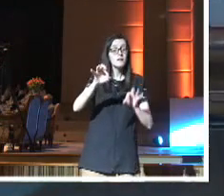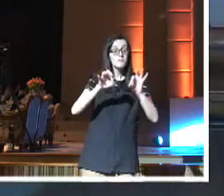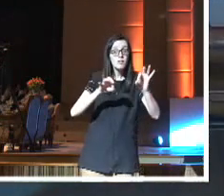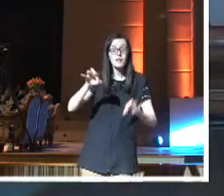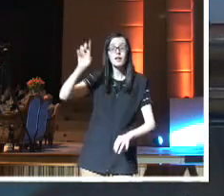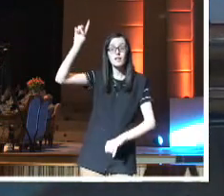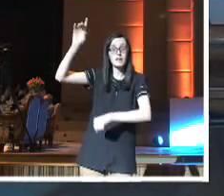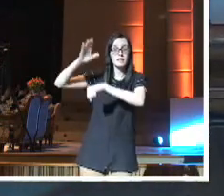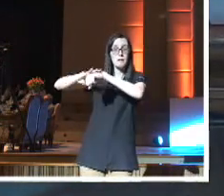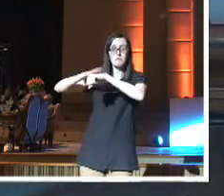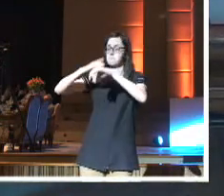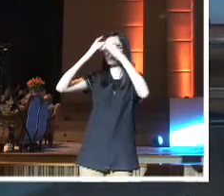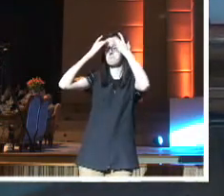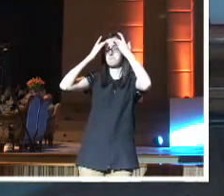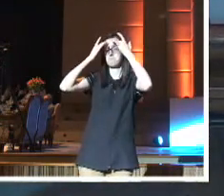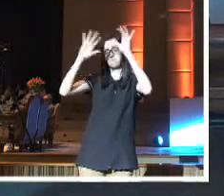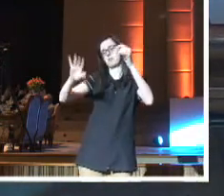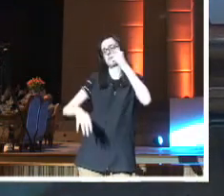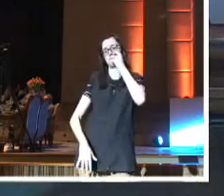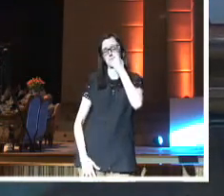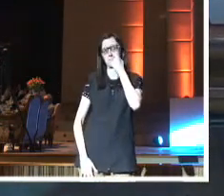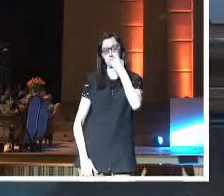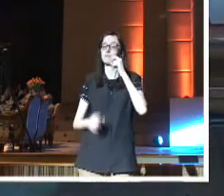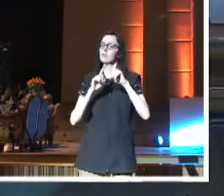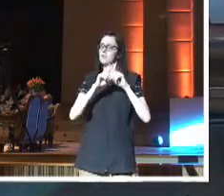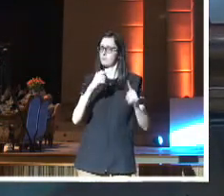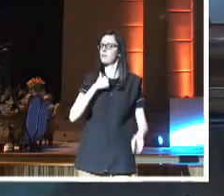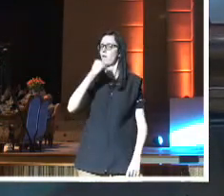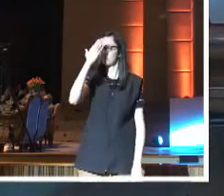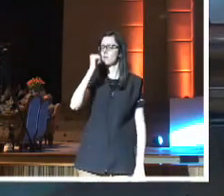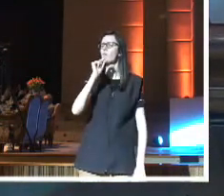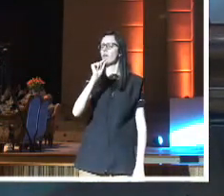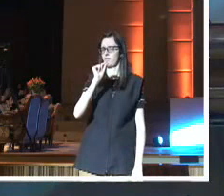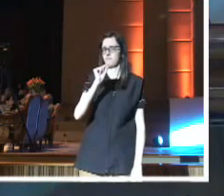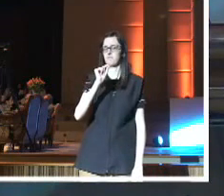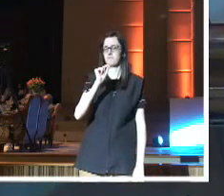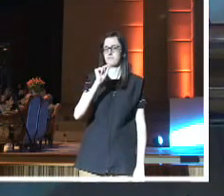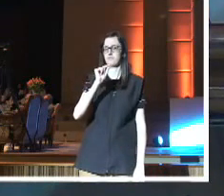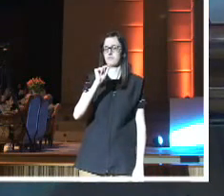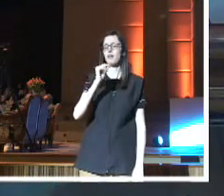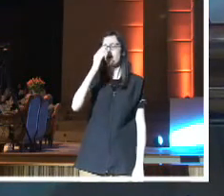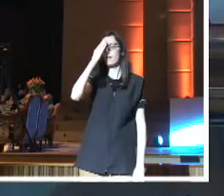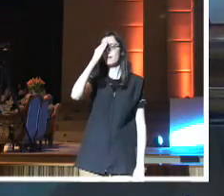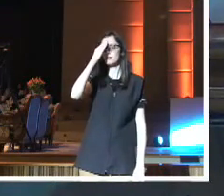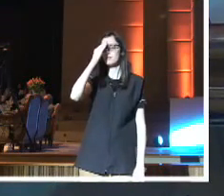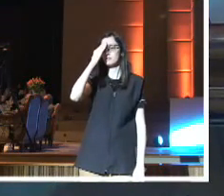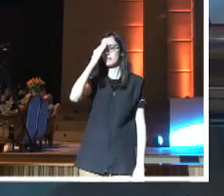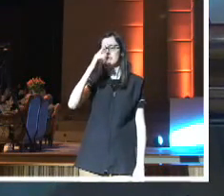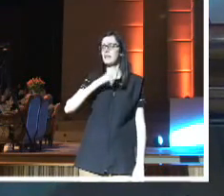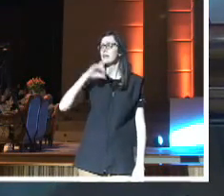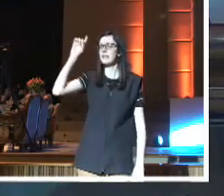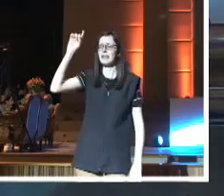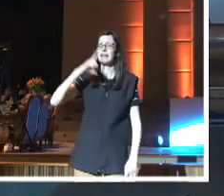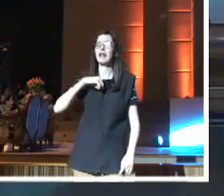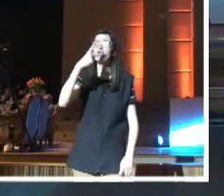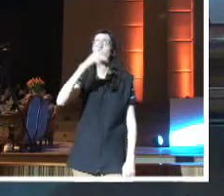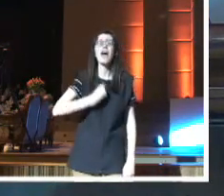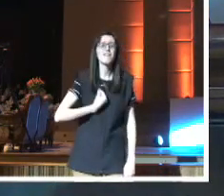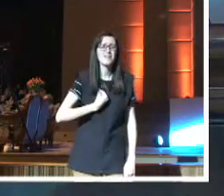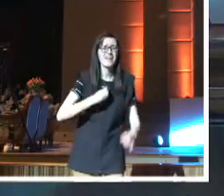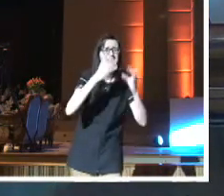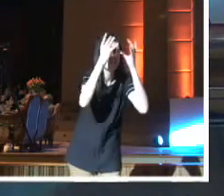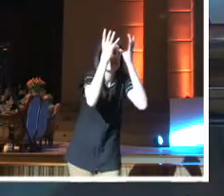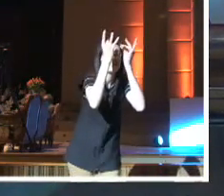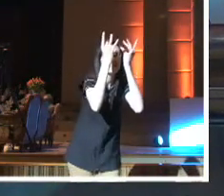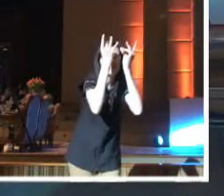ou feitos, mas uma coisa eu entendo: que cada um dos detalhes que Deus planejou para